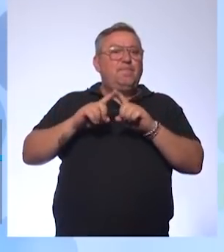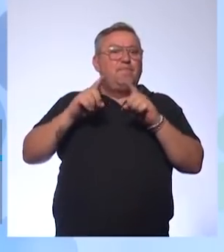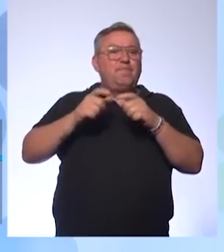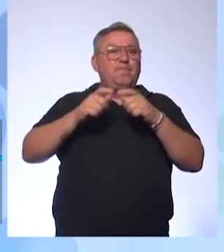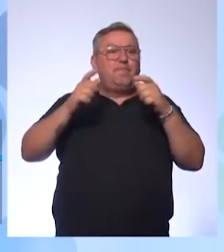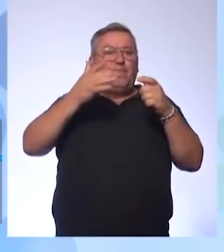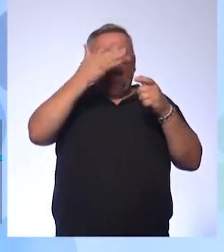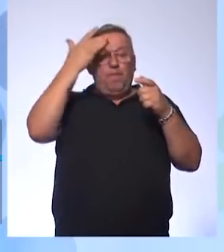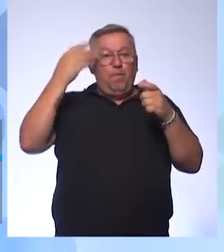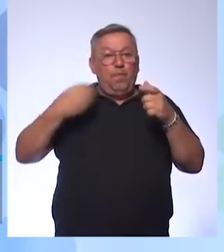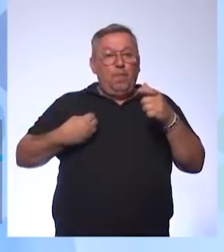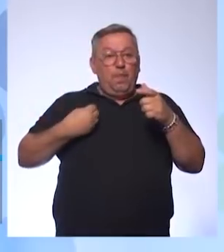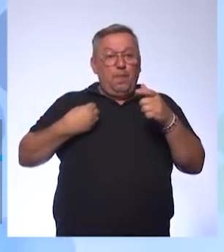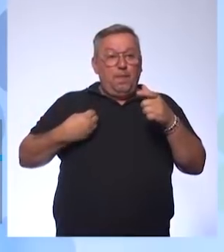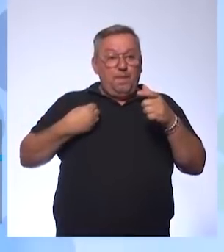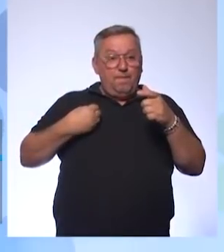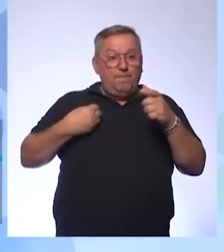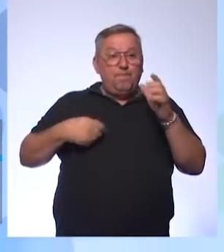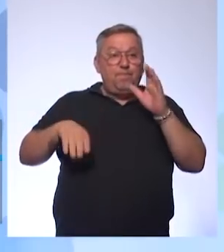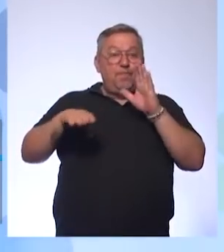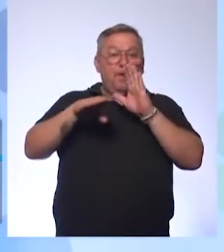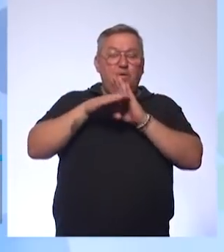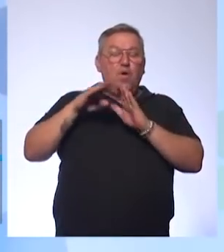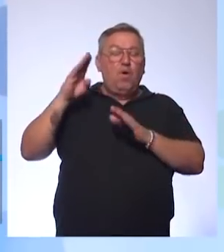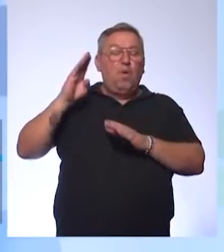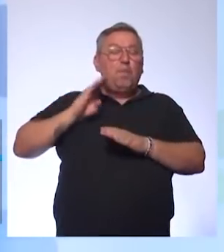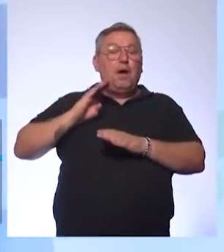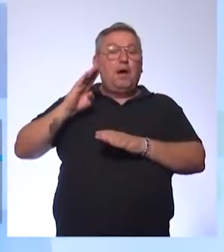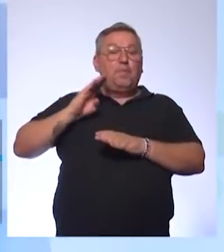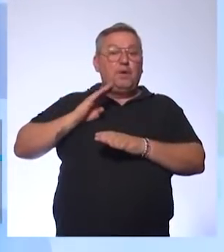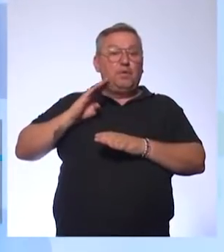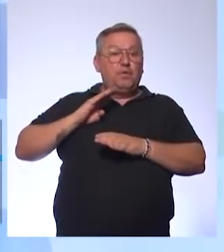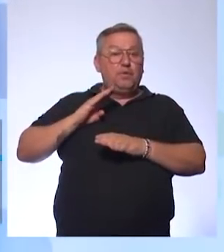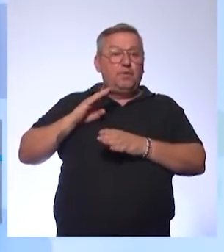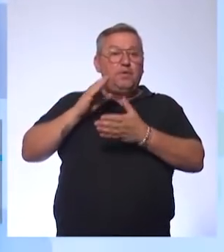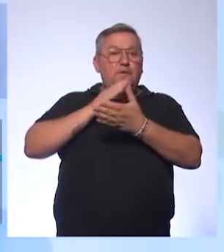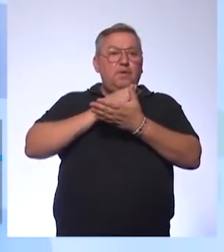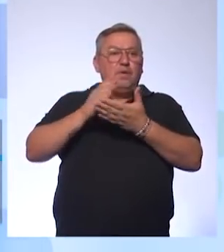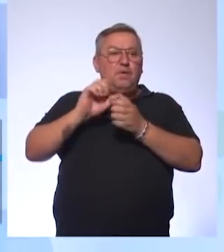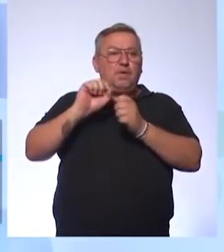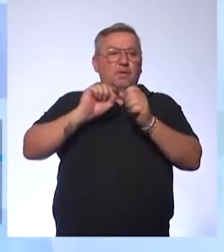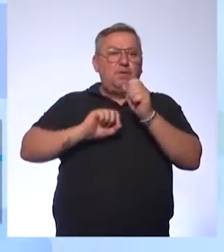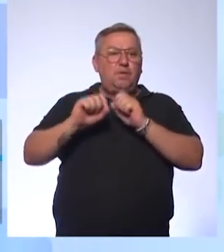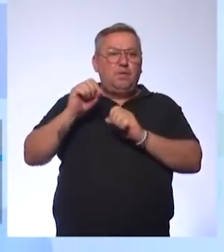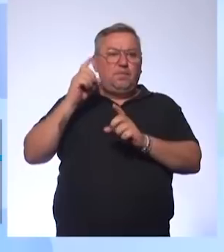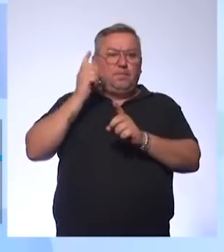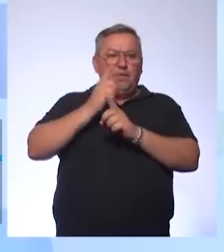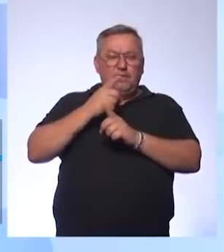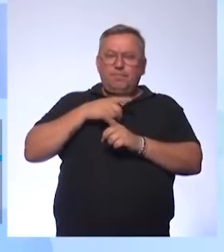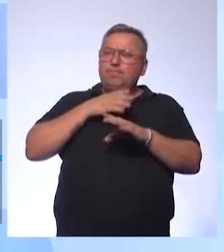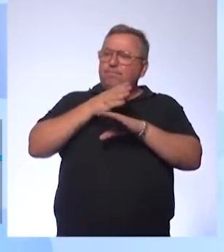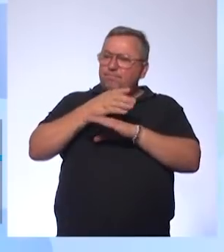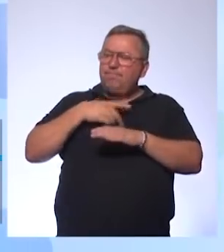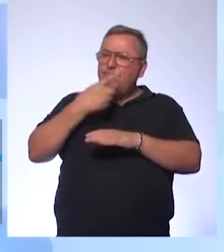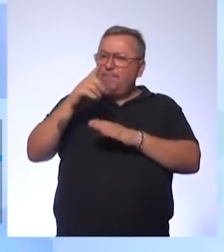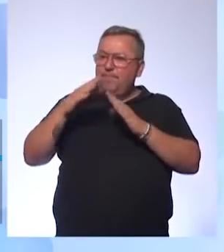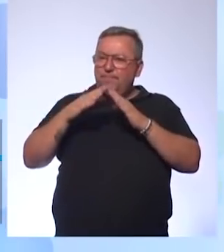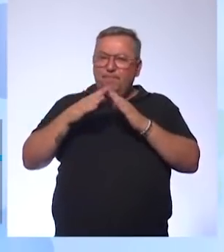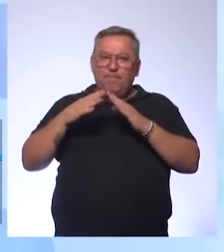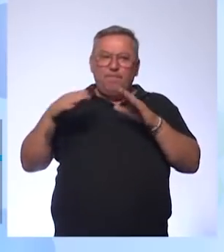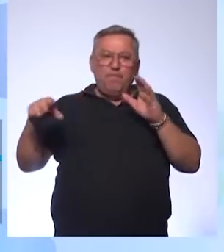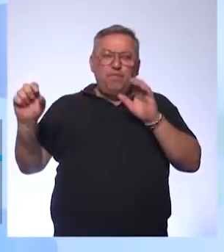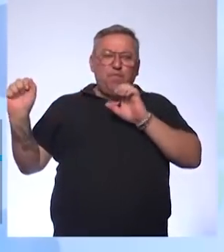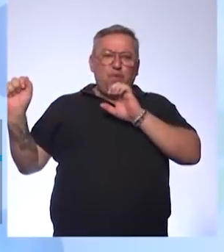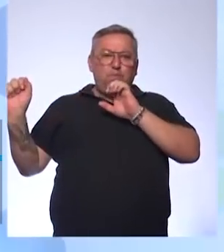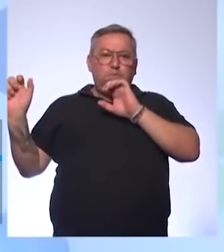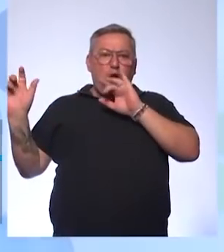pessoas moravam nas cidades. Com a chegada dos bárbaros, as pessoas começaram a ter aquele medinho de ficar. Imagina, você está na sua cidade e começa a chegar um